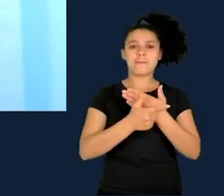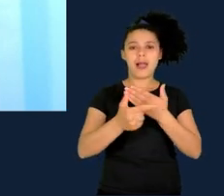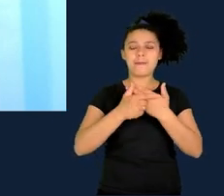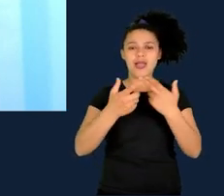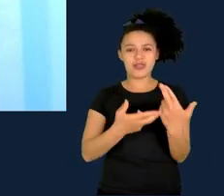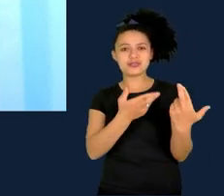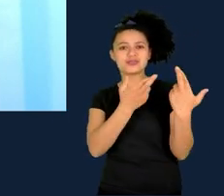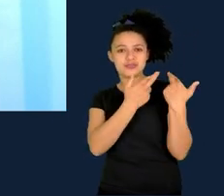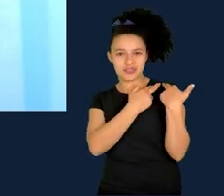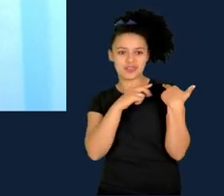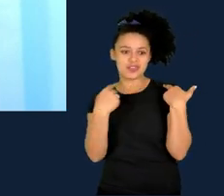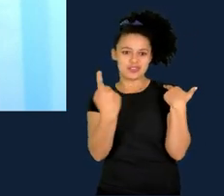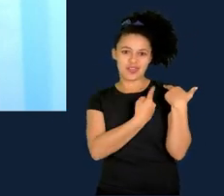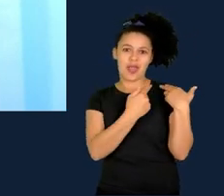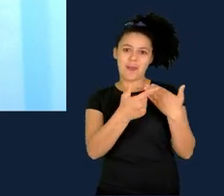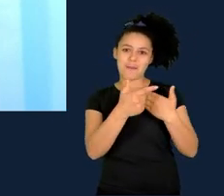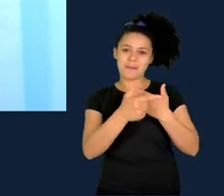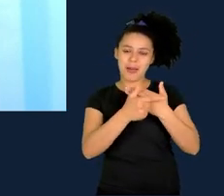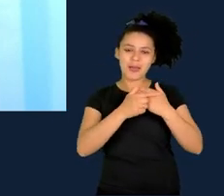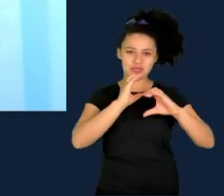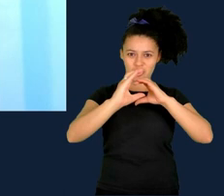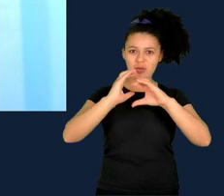responsabilidade enquanto comunicadores.